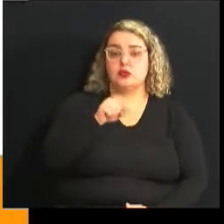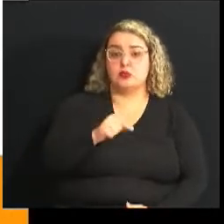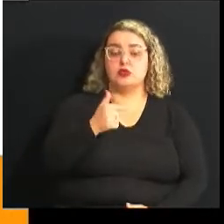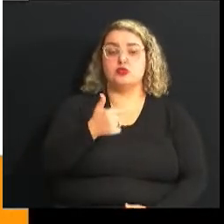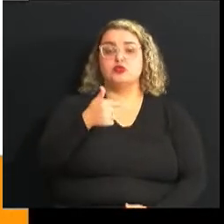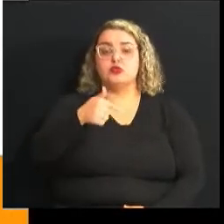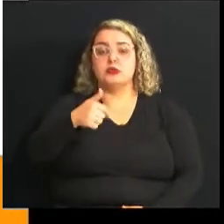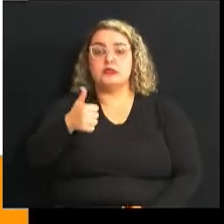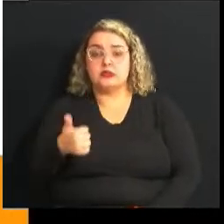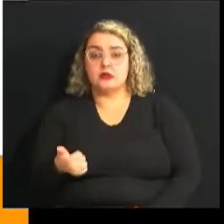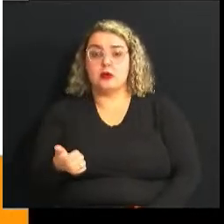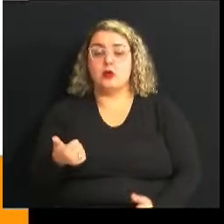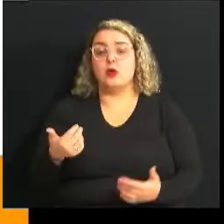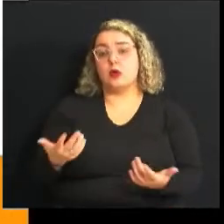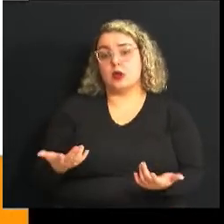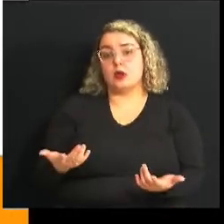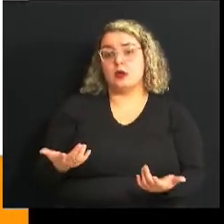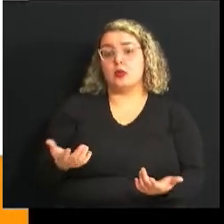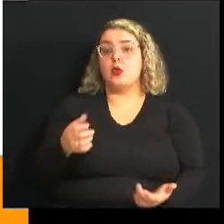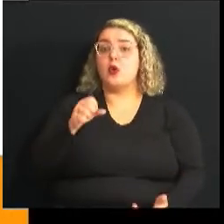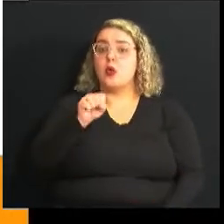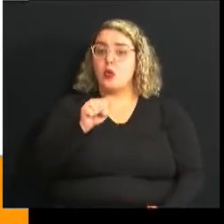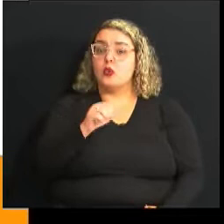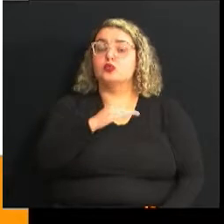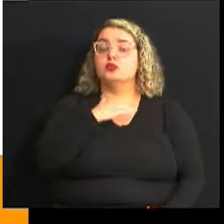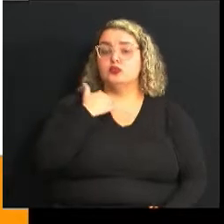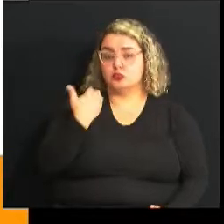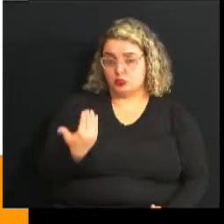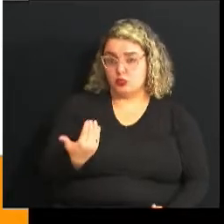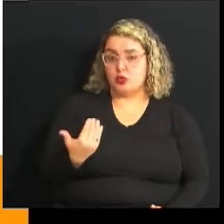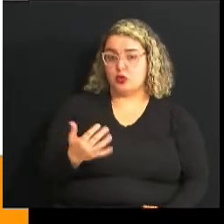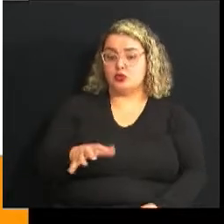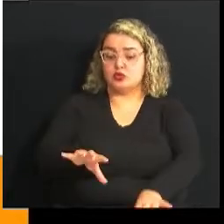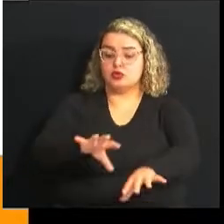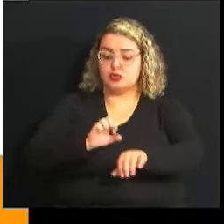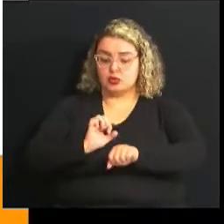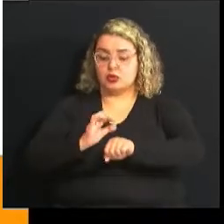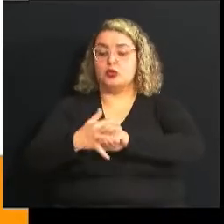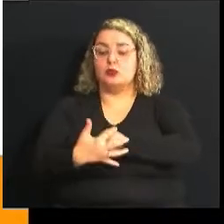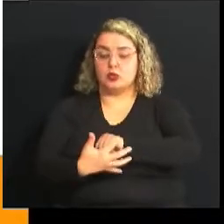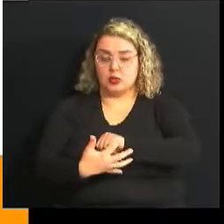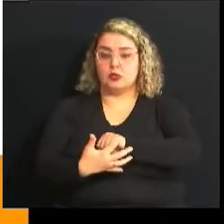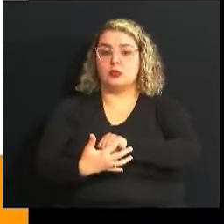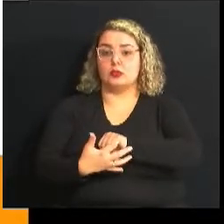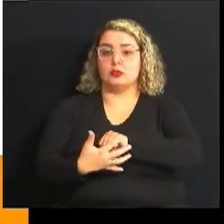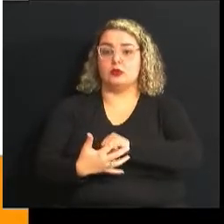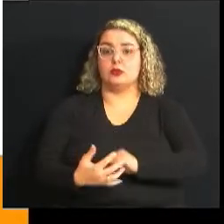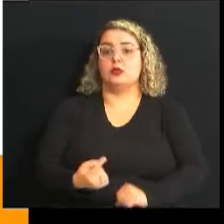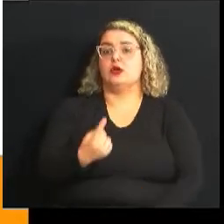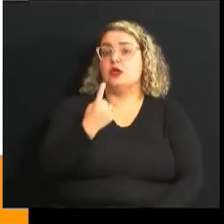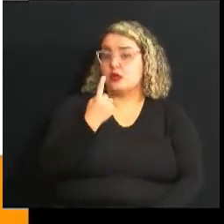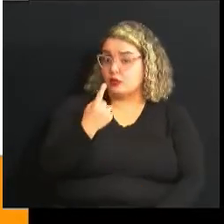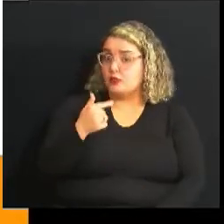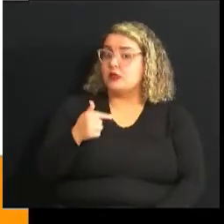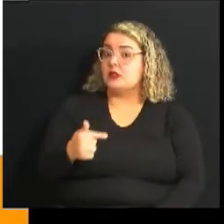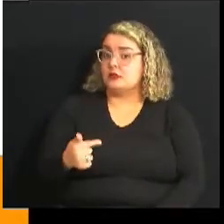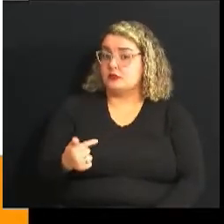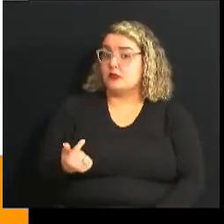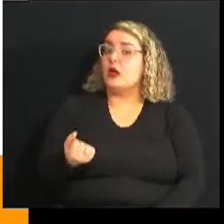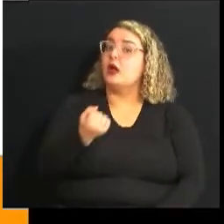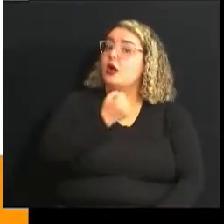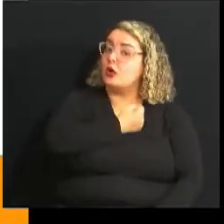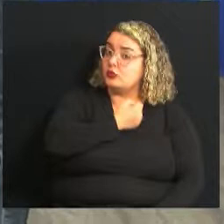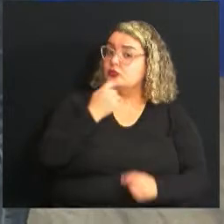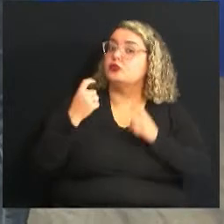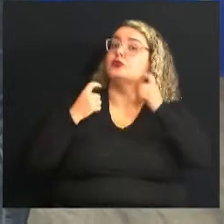5.271, ou seja, tivemos 8 óbitos devido à Covid-19 em uma semana. Então, é um número que preocupa